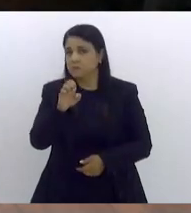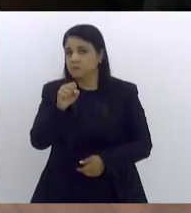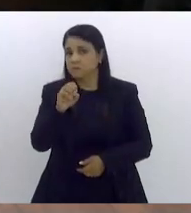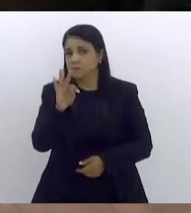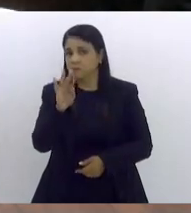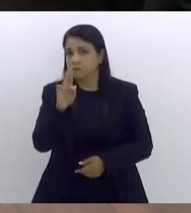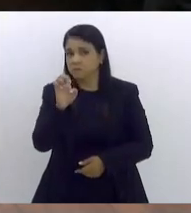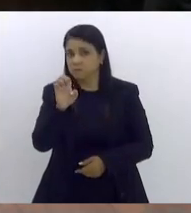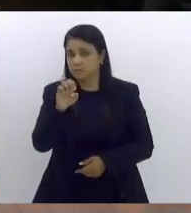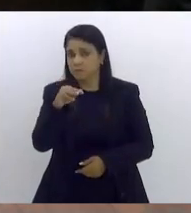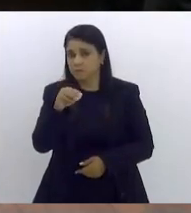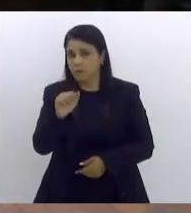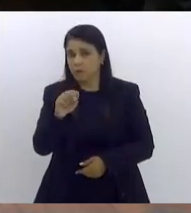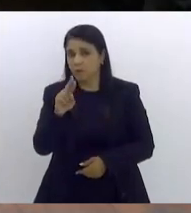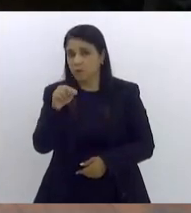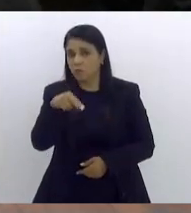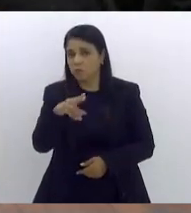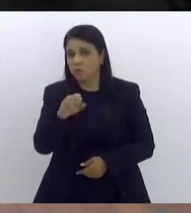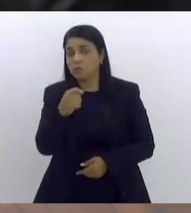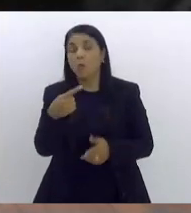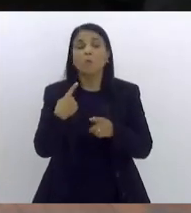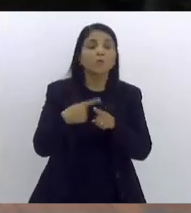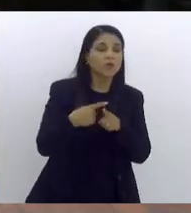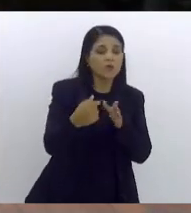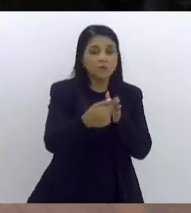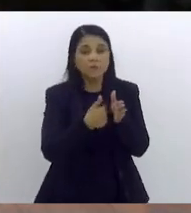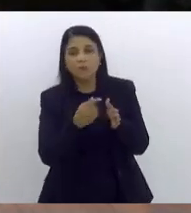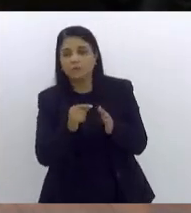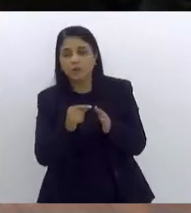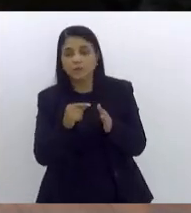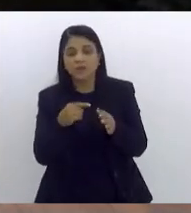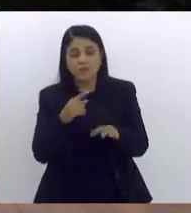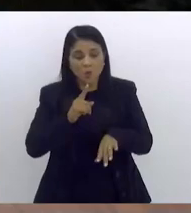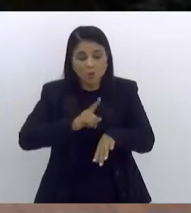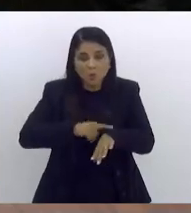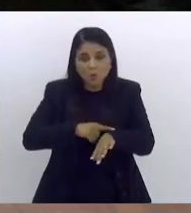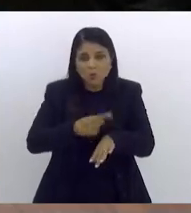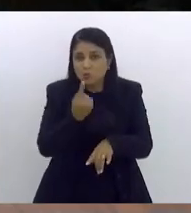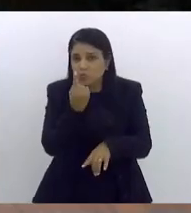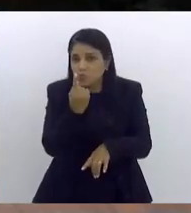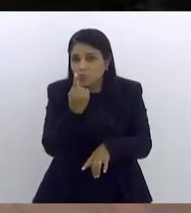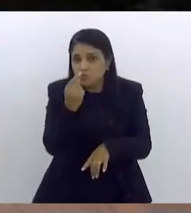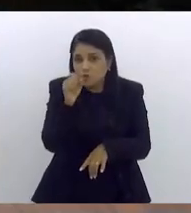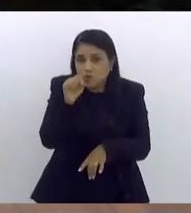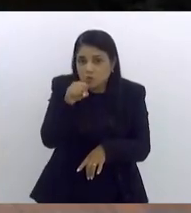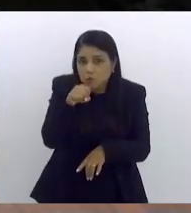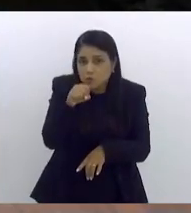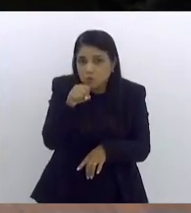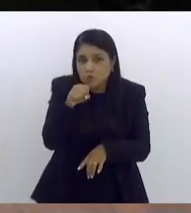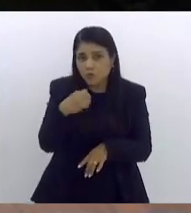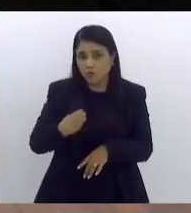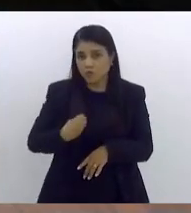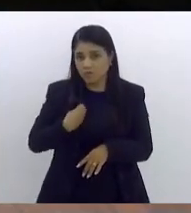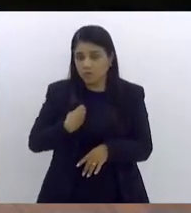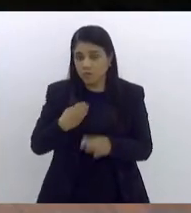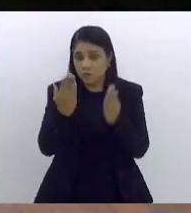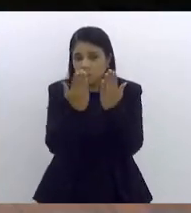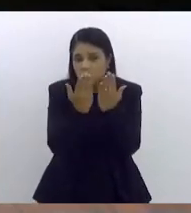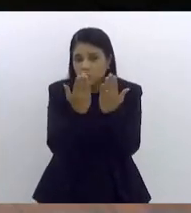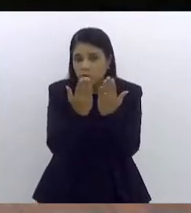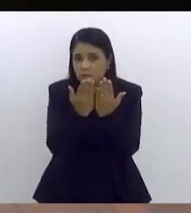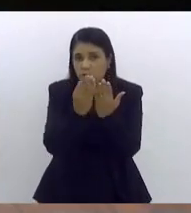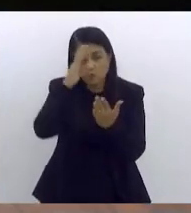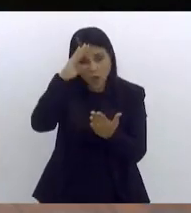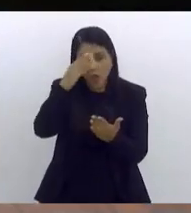Você vai me perguntar por quê? Porque até o último segundo de vida, o crente, o evangélico, crê